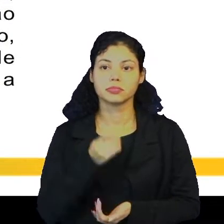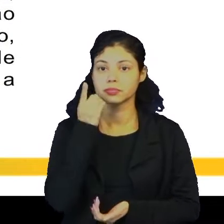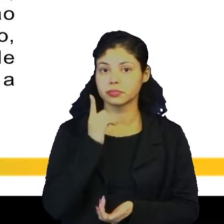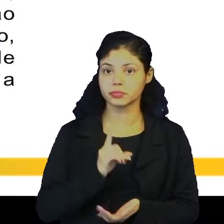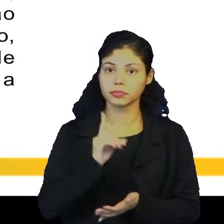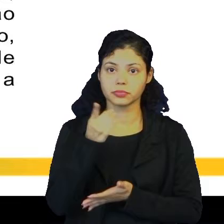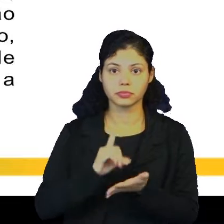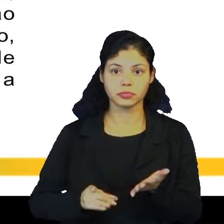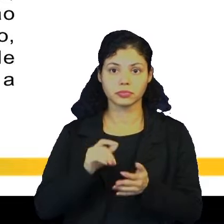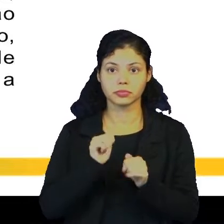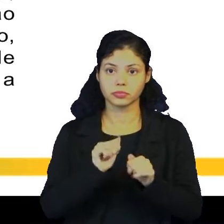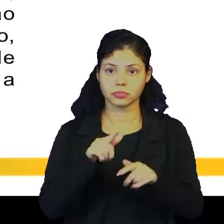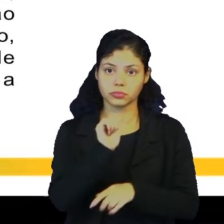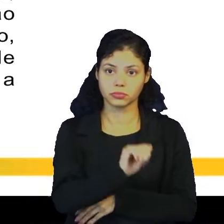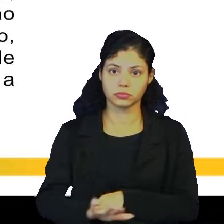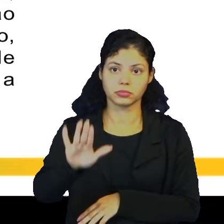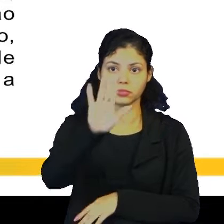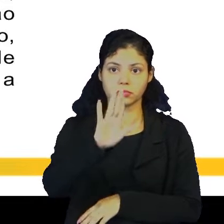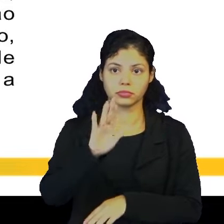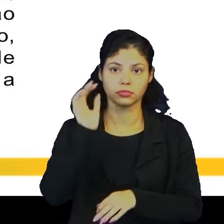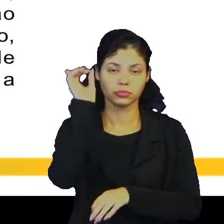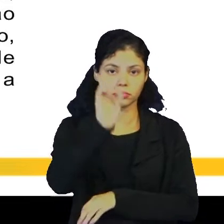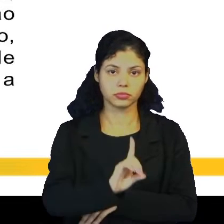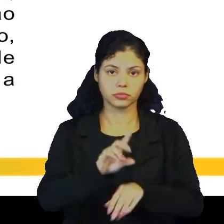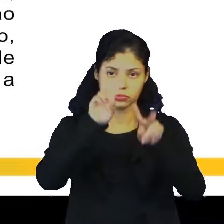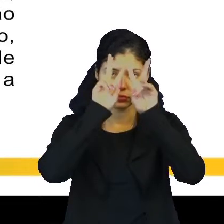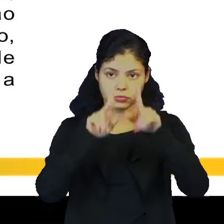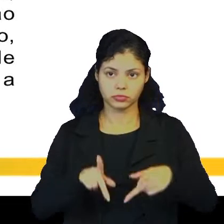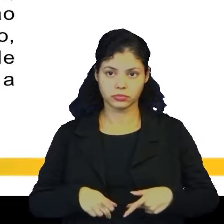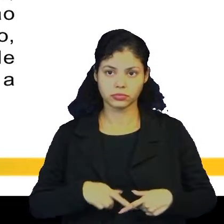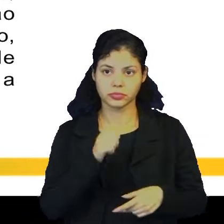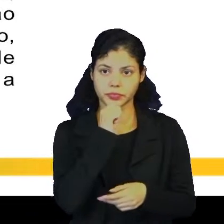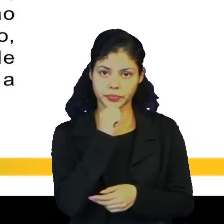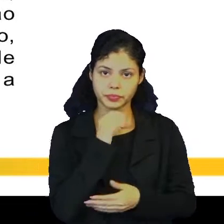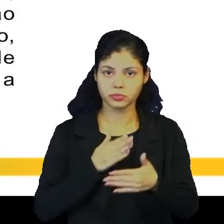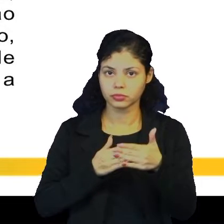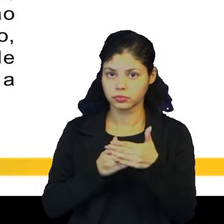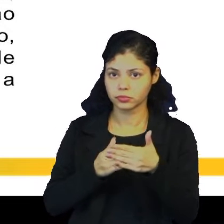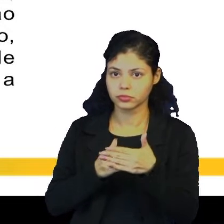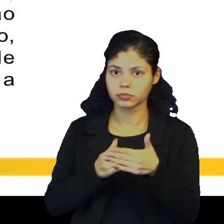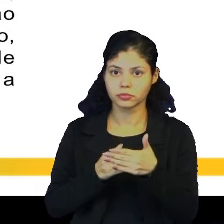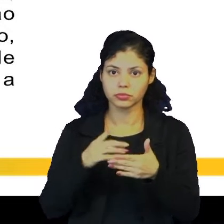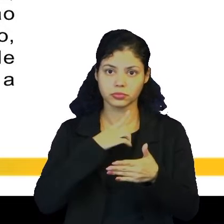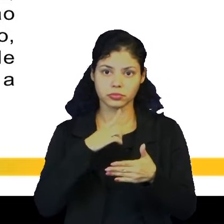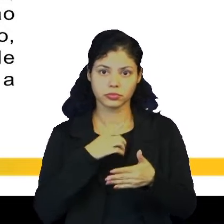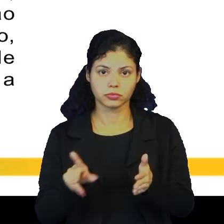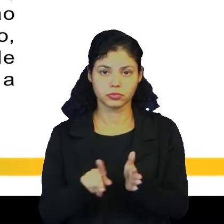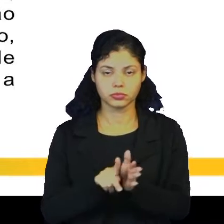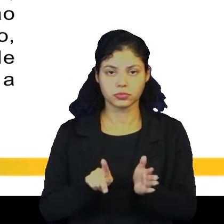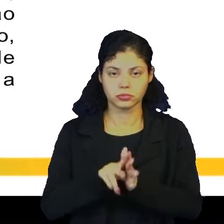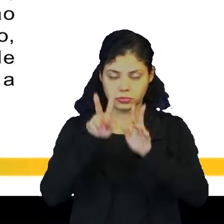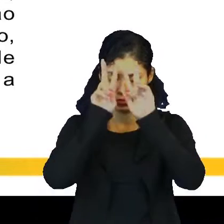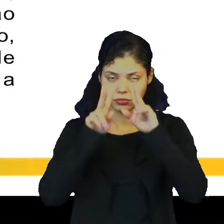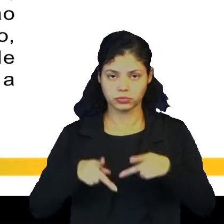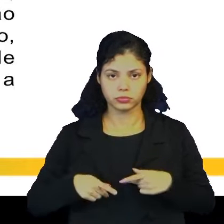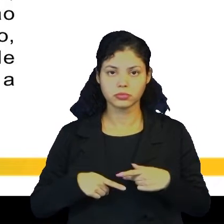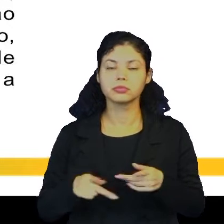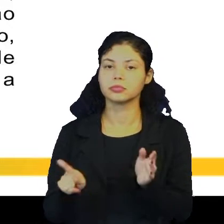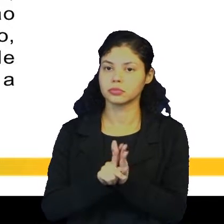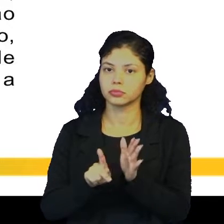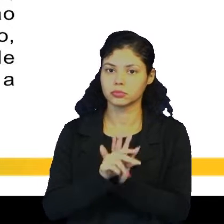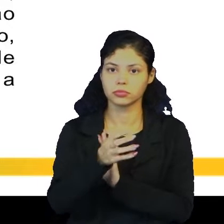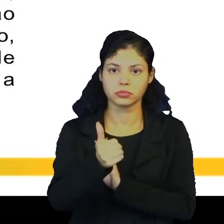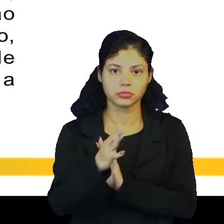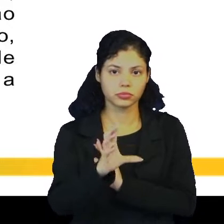A Declaração Universal dos Direitos Humanos é um documento que delimita os direitos fundamentais do ser humano. Foi estabelecida em